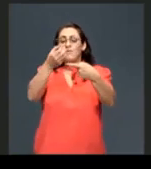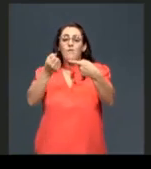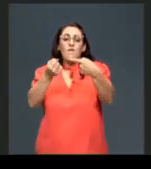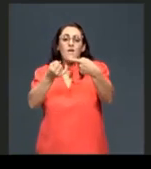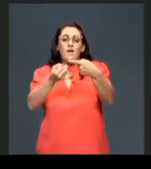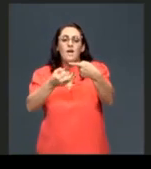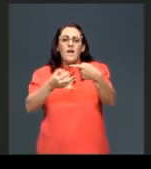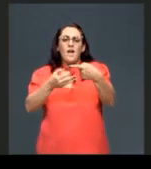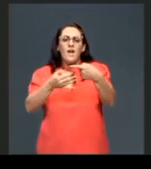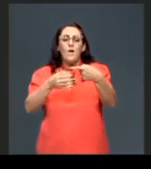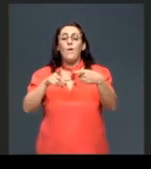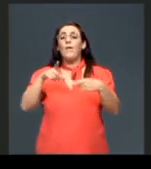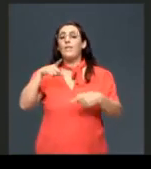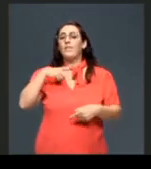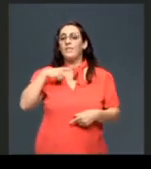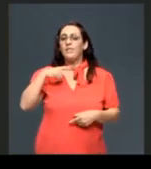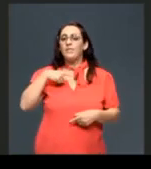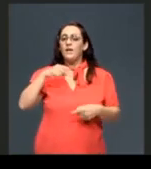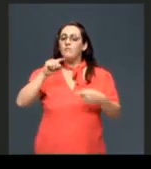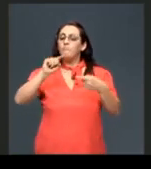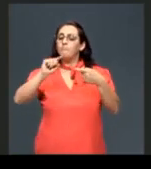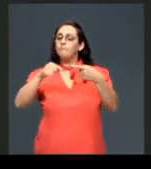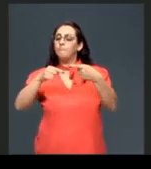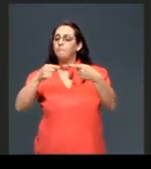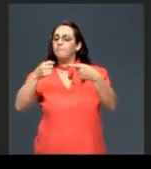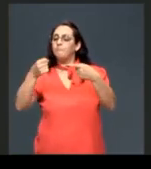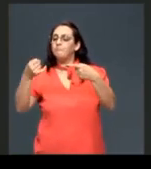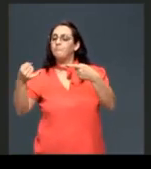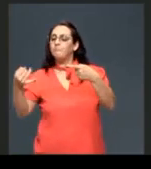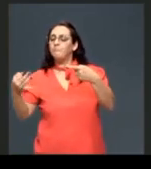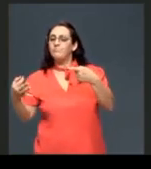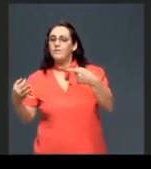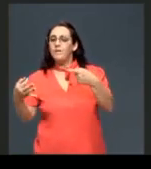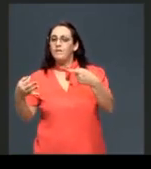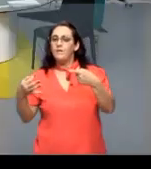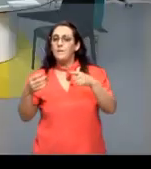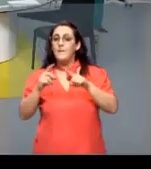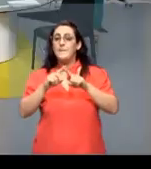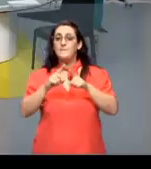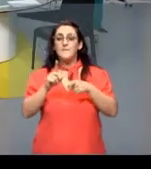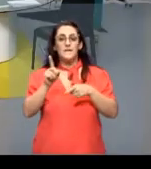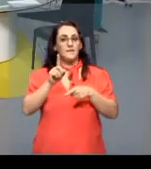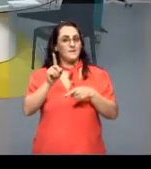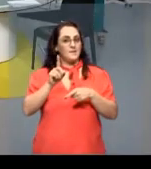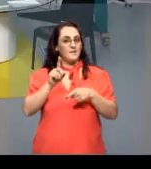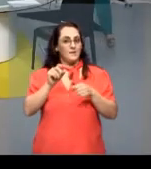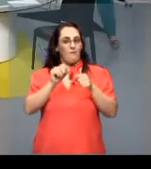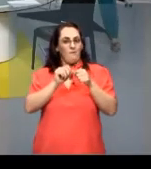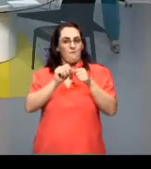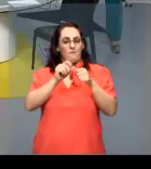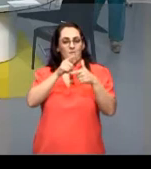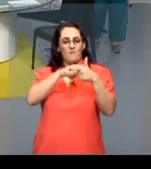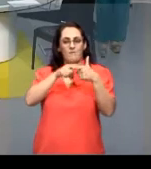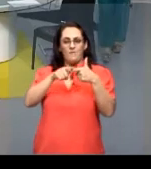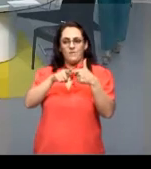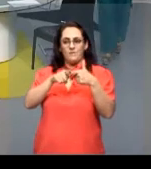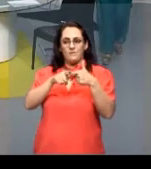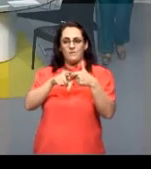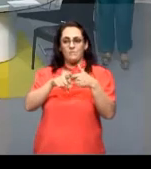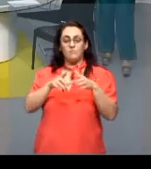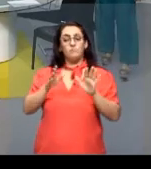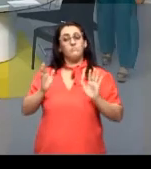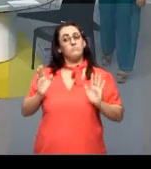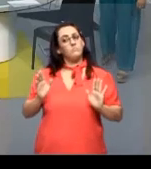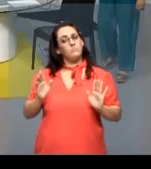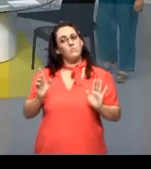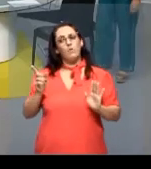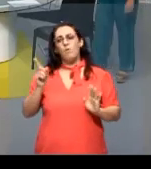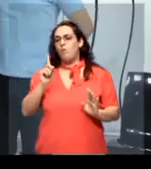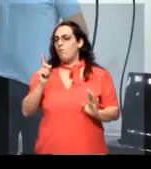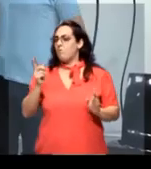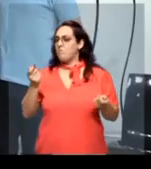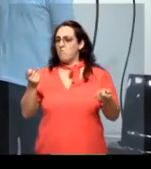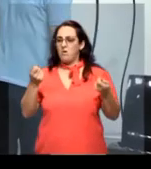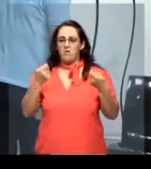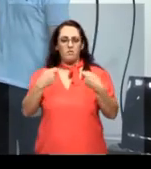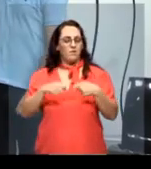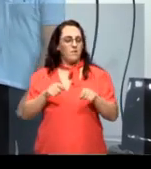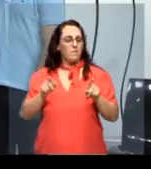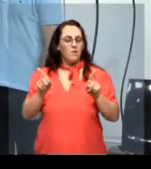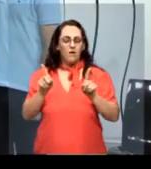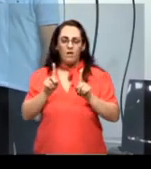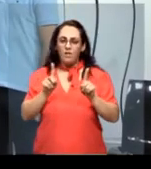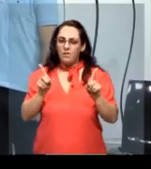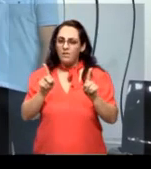periódica sem fazer a divisão? Ô, Cláudio, obrigado. Essa pergunta eu vou responder dizendo que não, não é possível. É preferível que